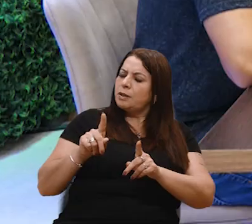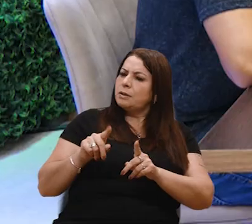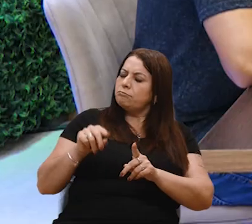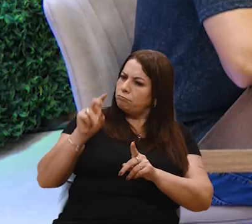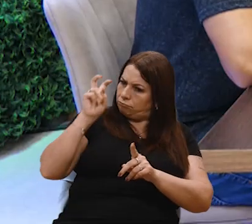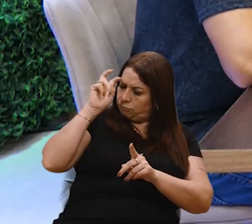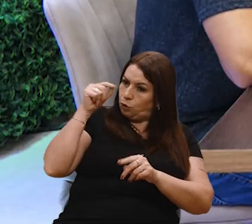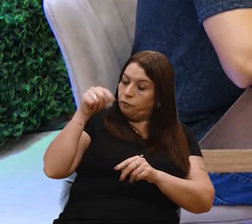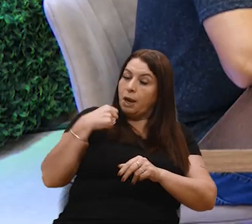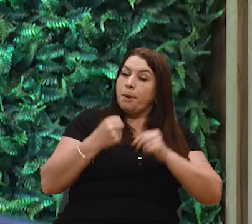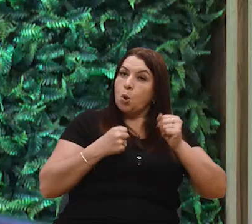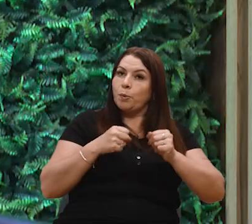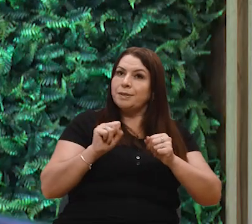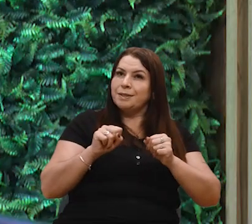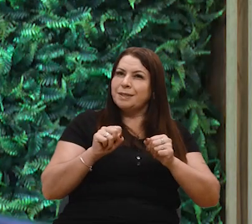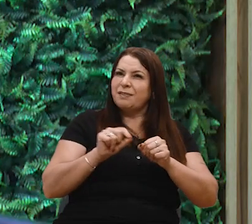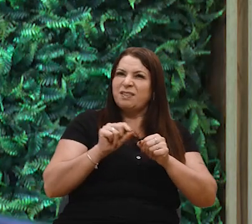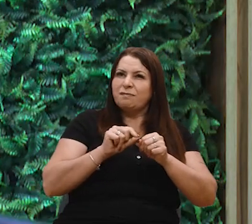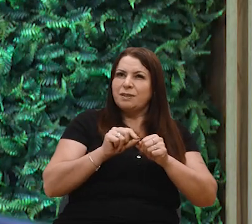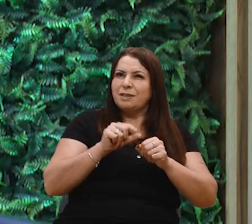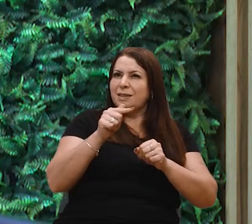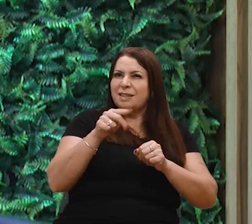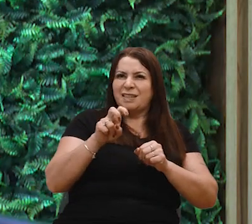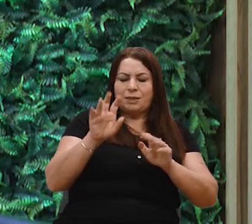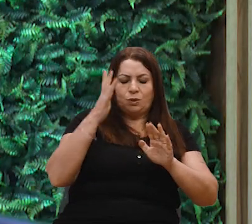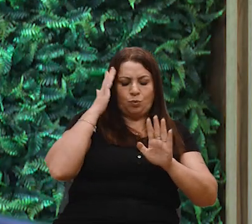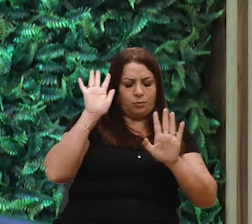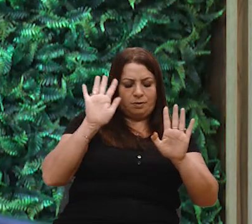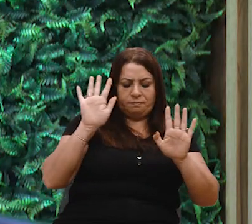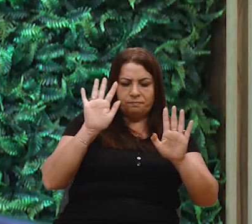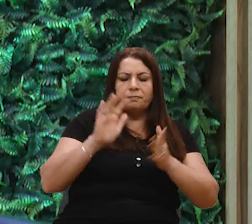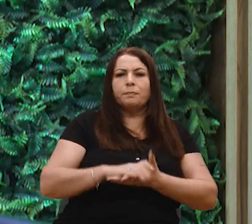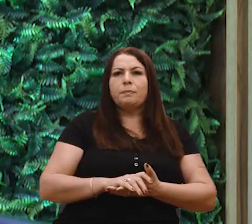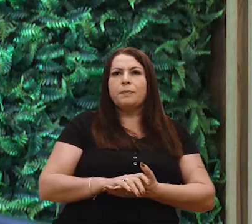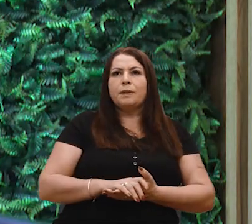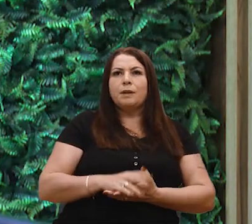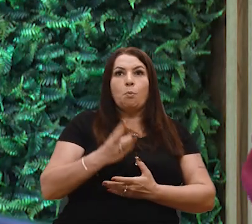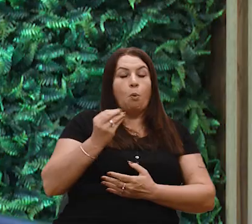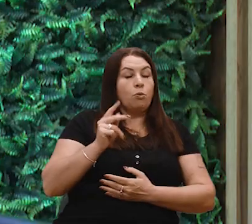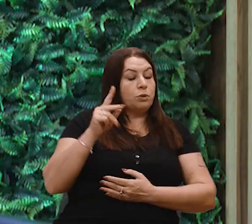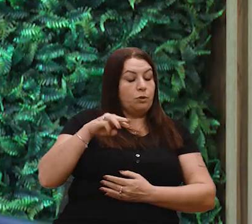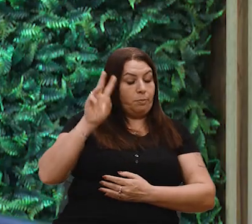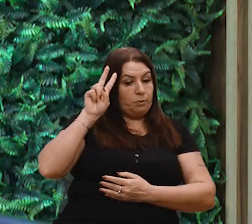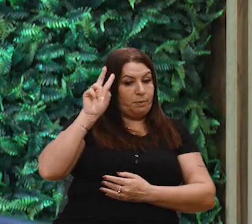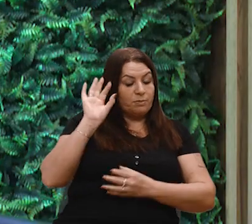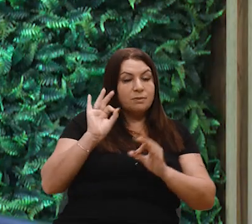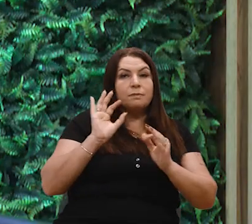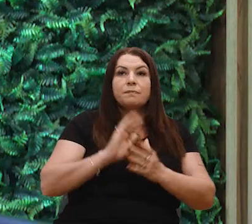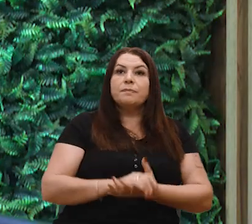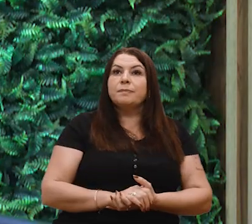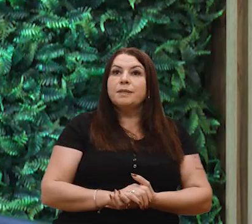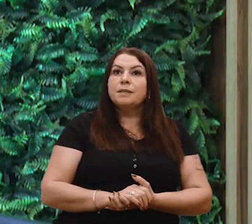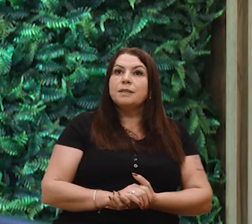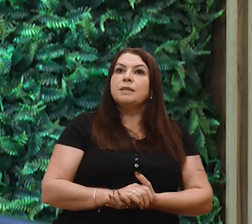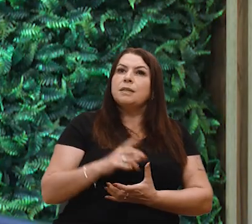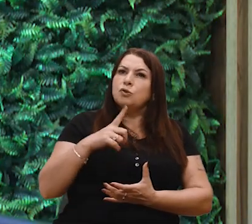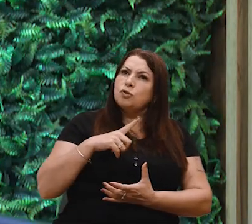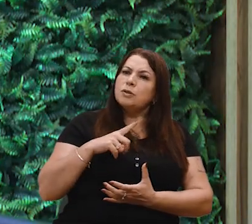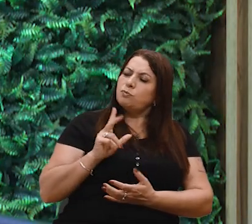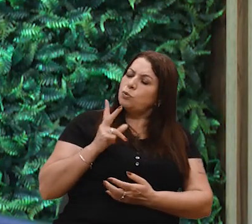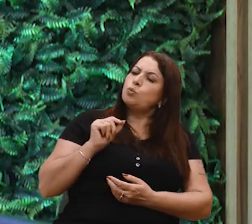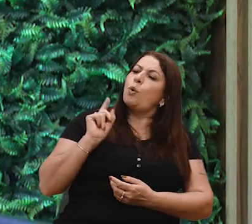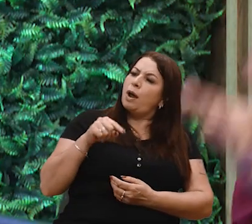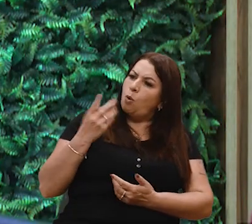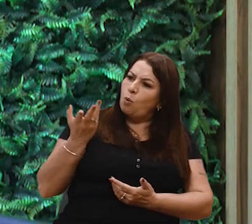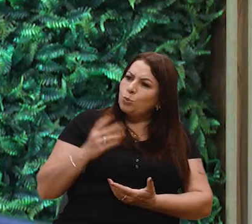disse, na quinta-feira, eu disse, tá, tu veio para correr? Ela disse, sim, acho que ela foi fazer os 75, sei lá. muitos quilômetros, que eu não me lembro exatamente. E aí